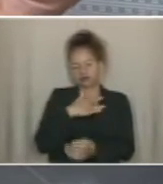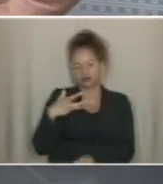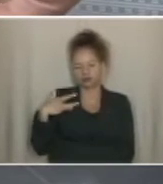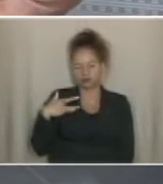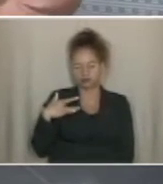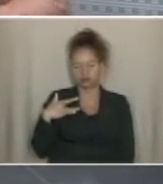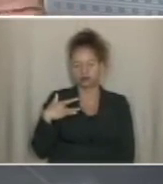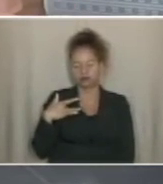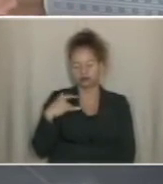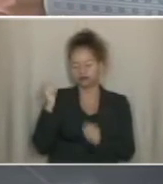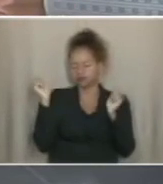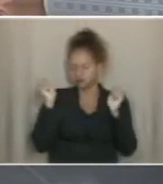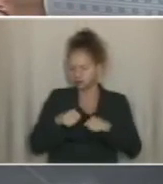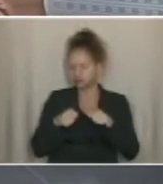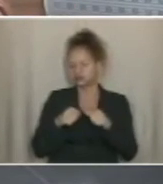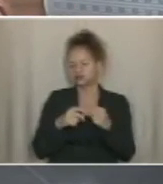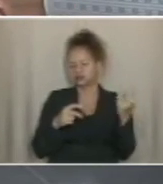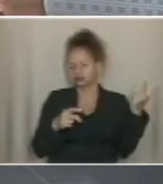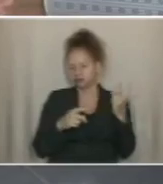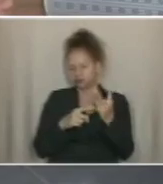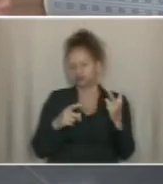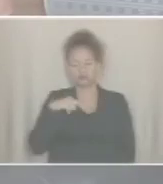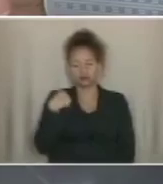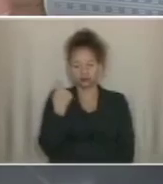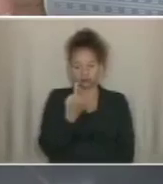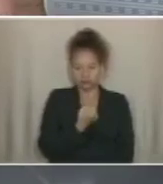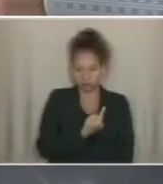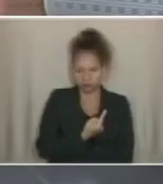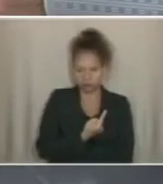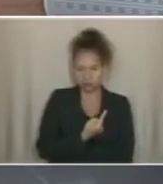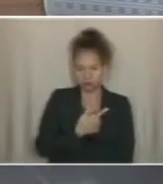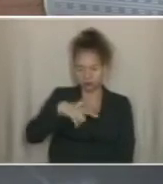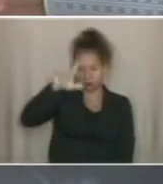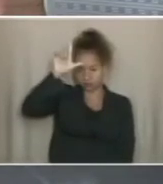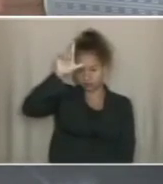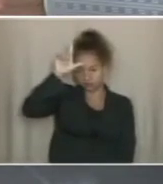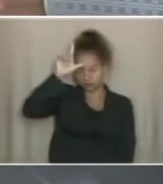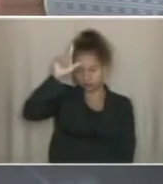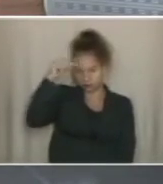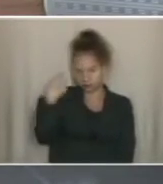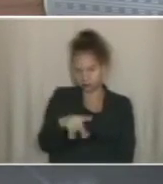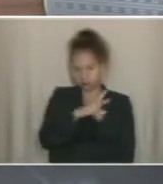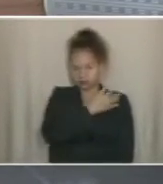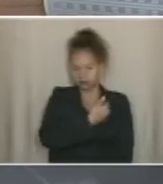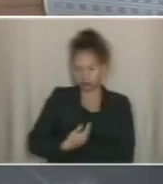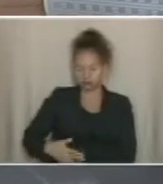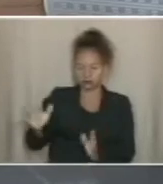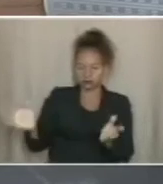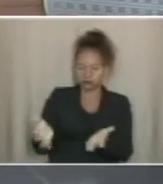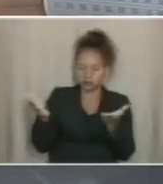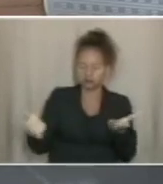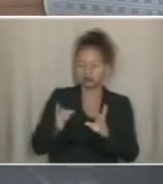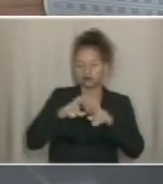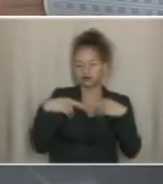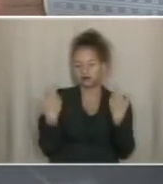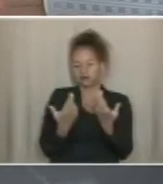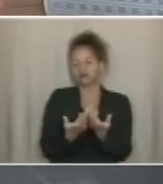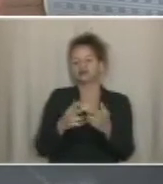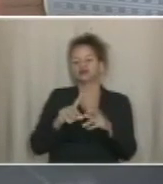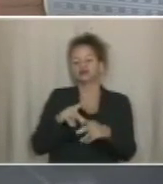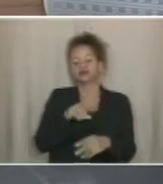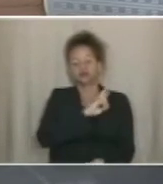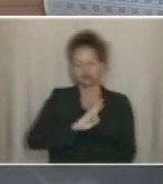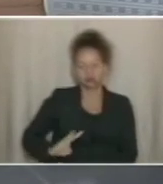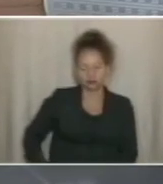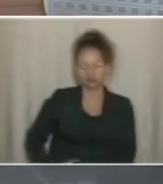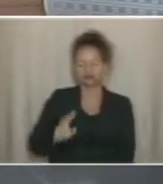saúde pudesse vir a esta casa para que a liderança do governo possa promover uma reunião para que os vereadores